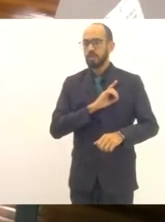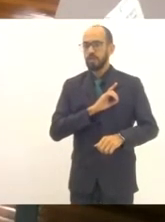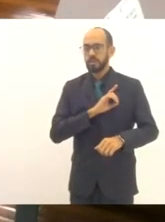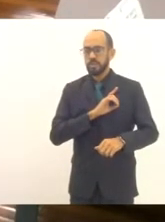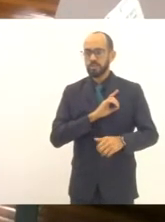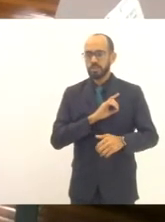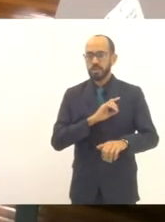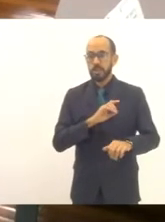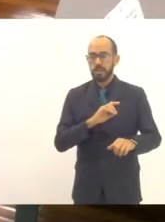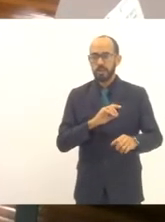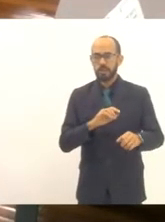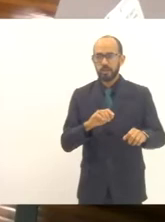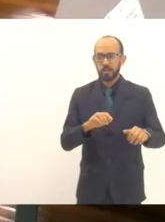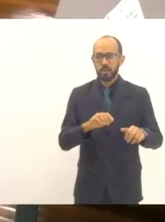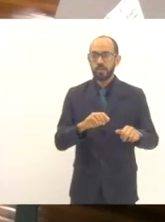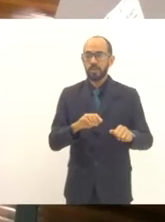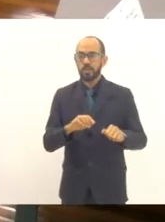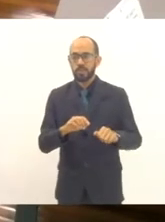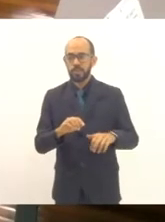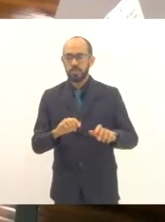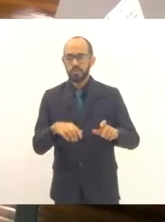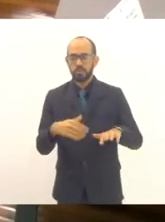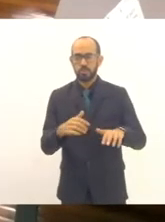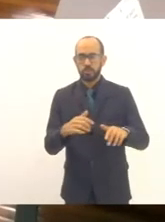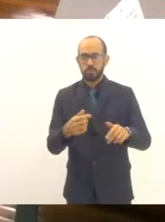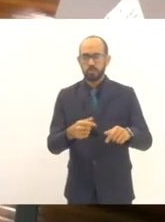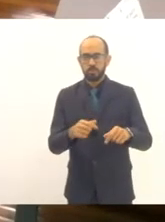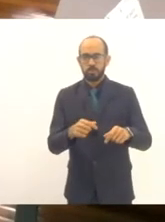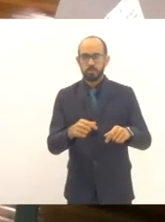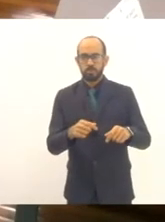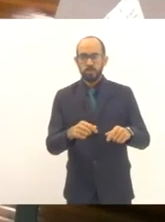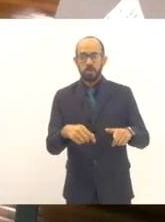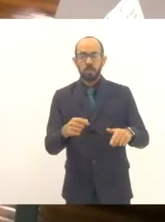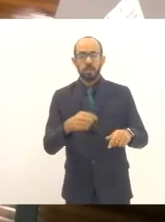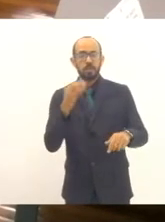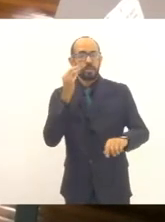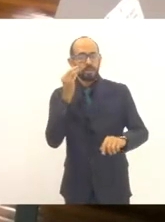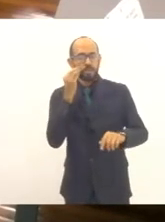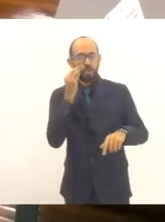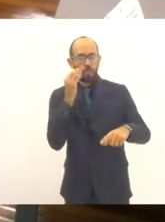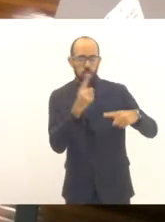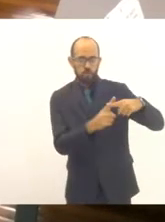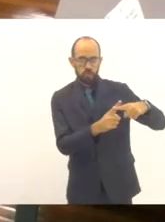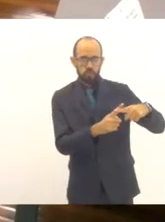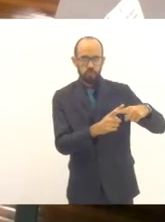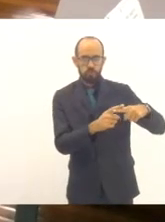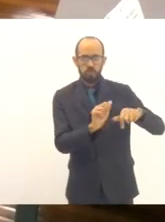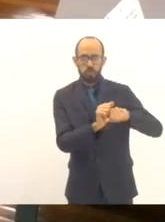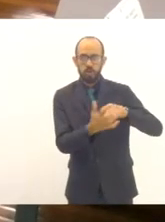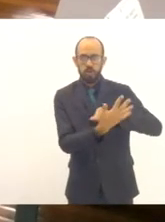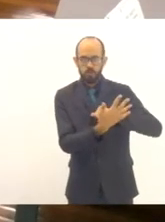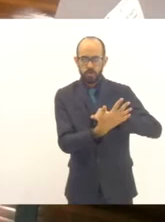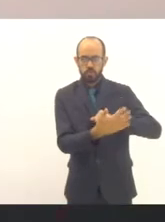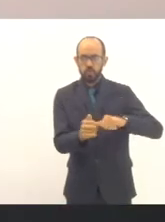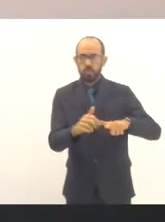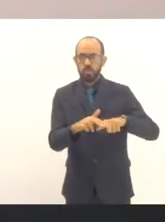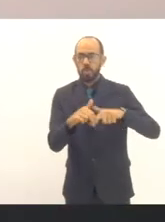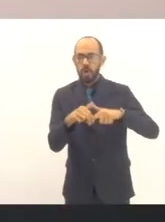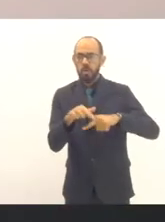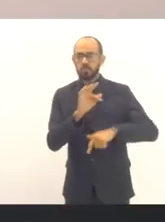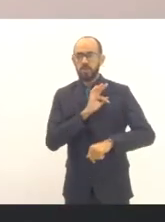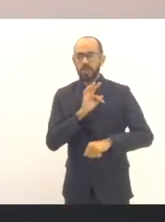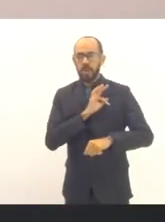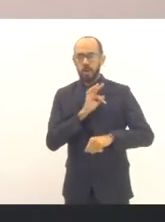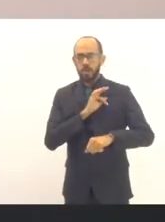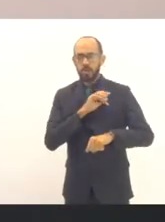Marques Pereira atestado positivamente para o convívio tendo em vista que a deputada Martha Rocha se